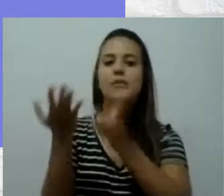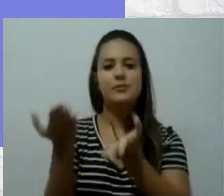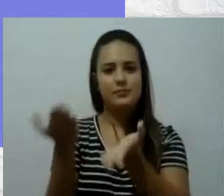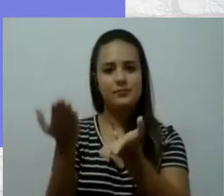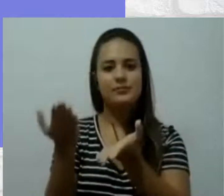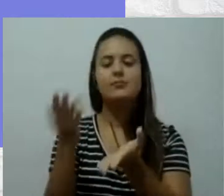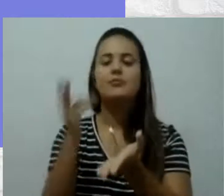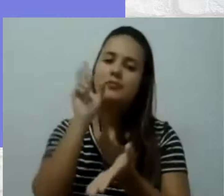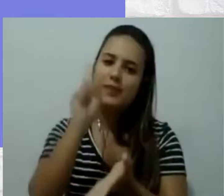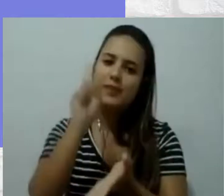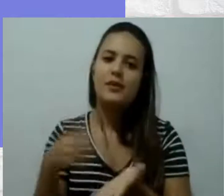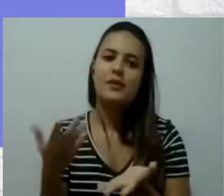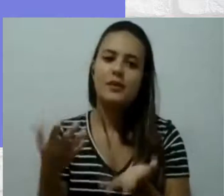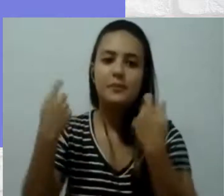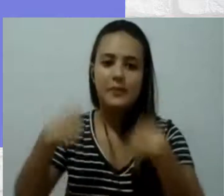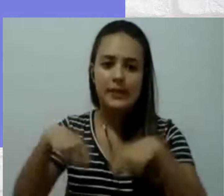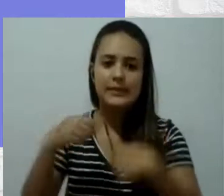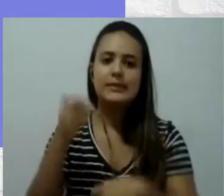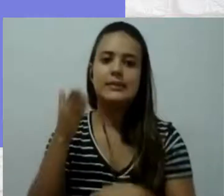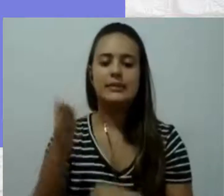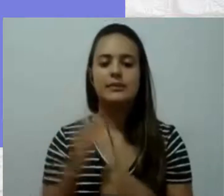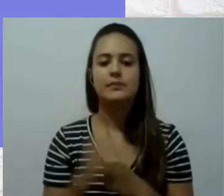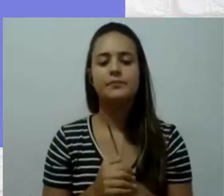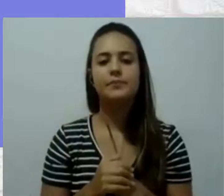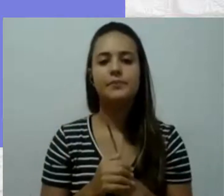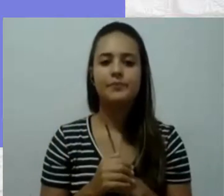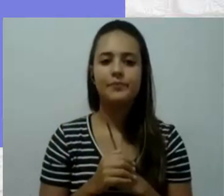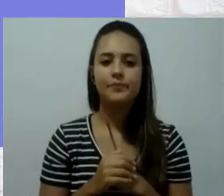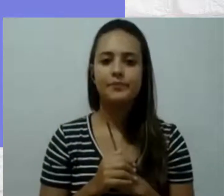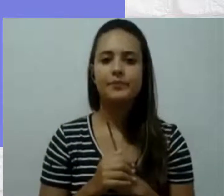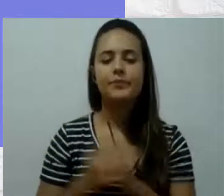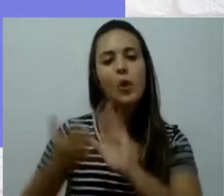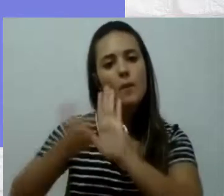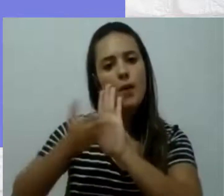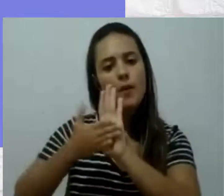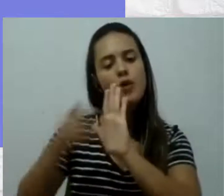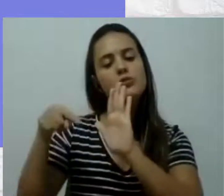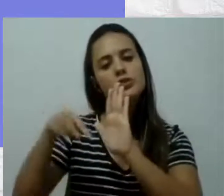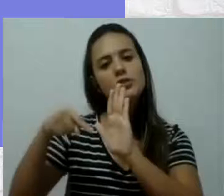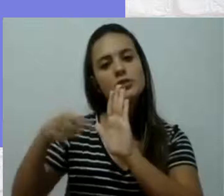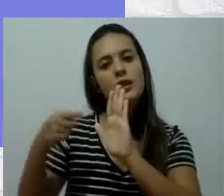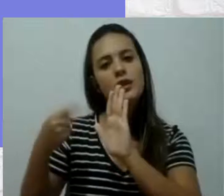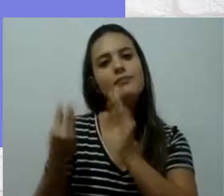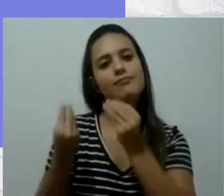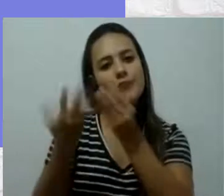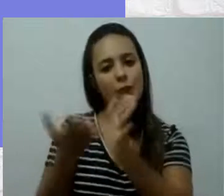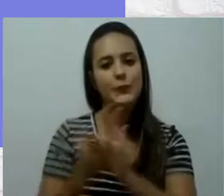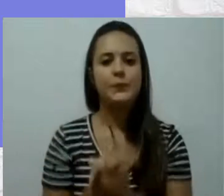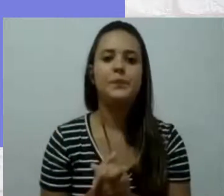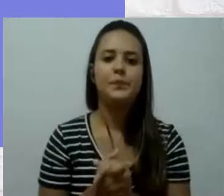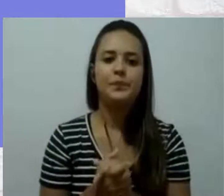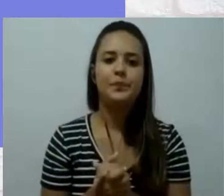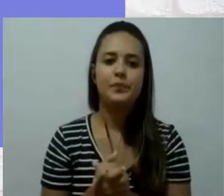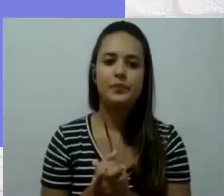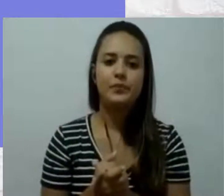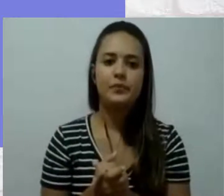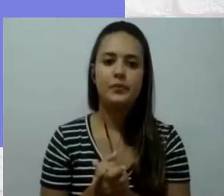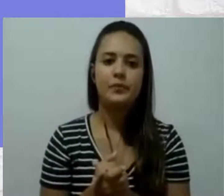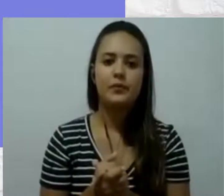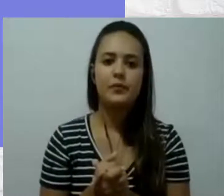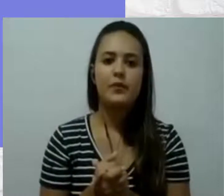do tema, mas não é algo específico que aquela proposta ela te